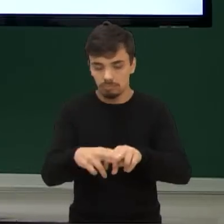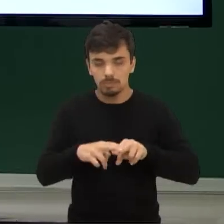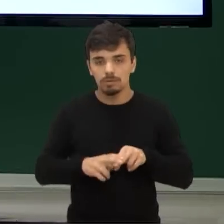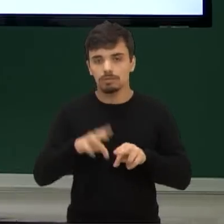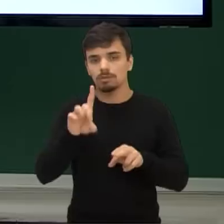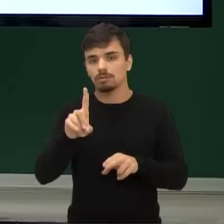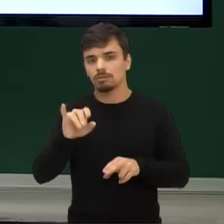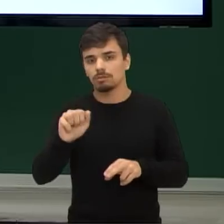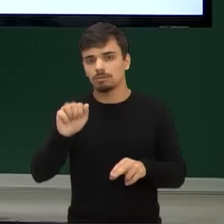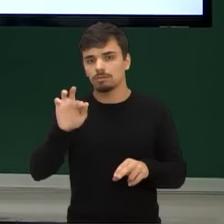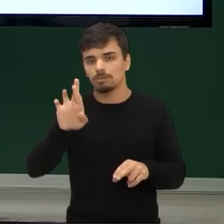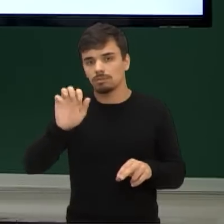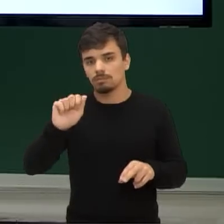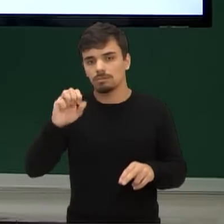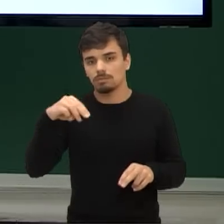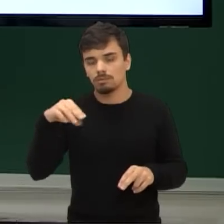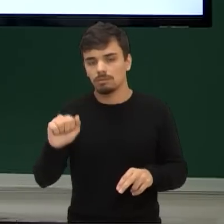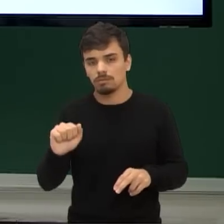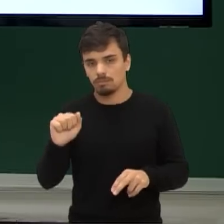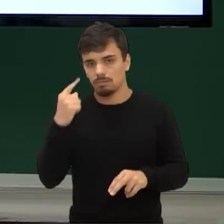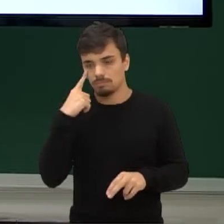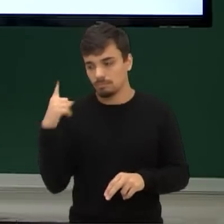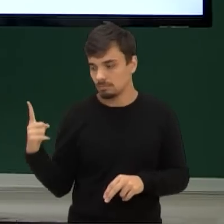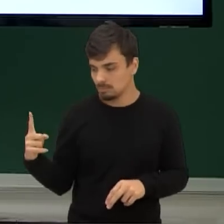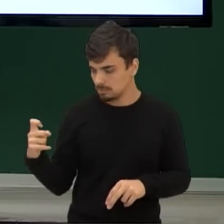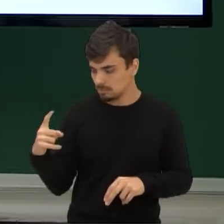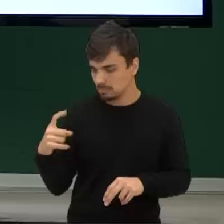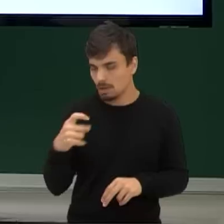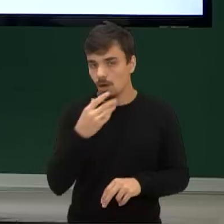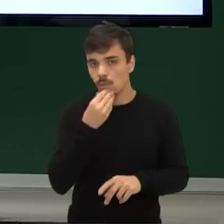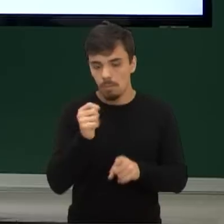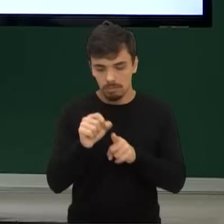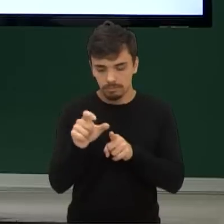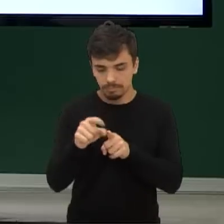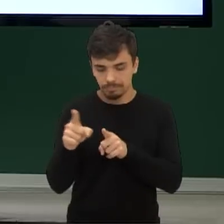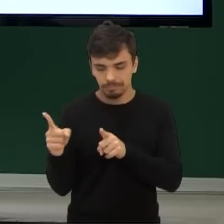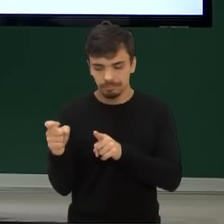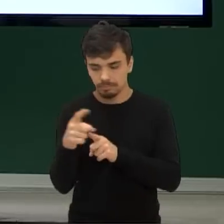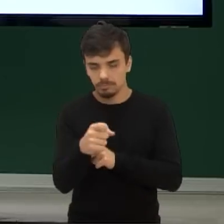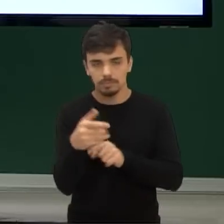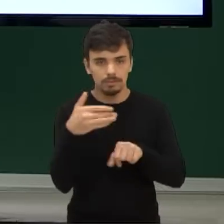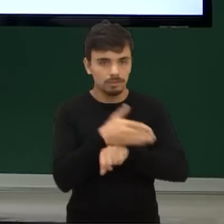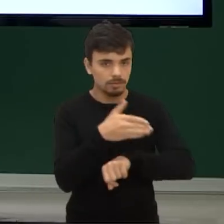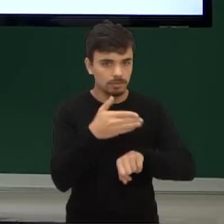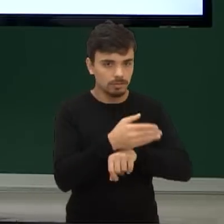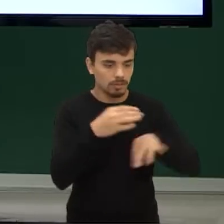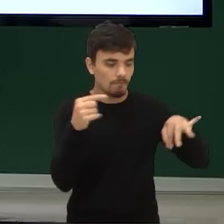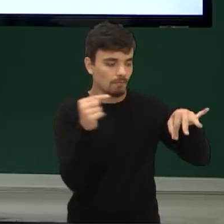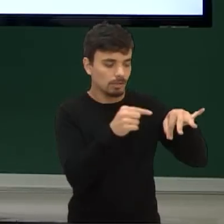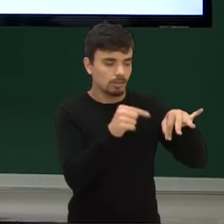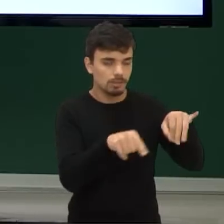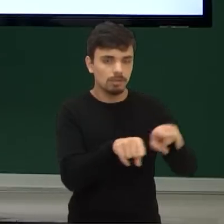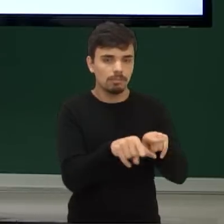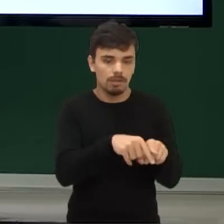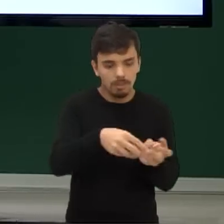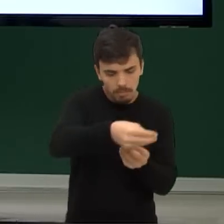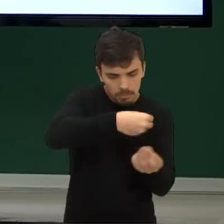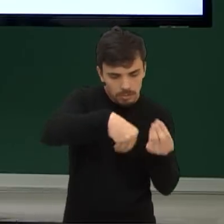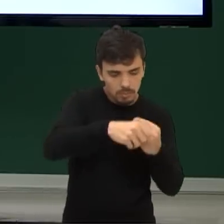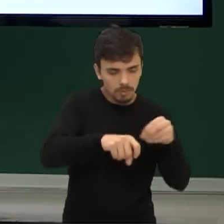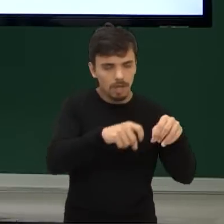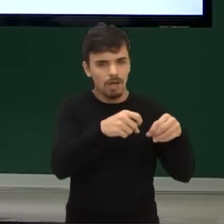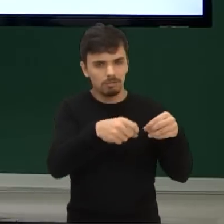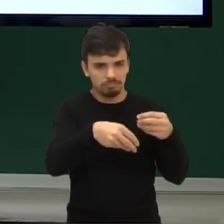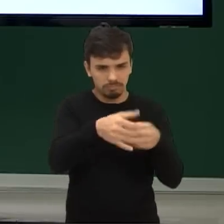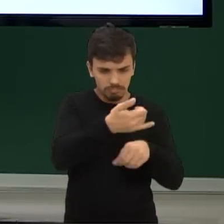diafragma, né, o sêmen do homem entra na vagina da mulher e há uma mistura de secreções ali, podendo